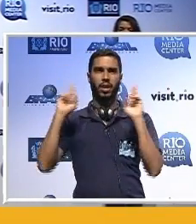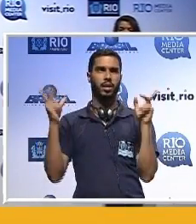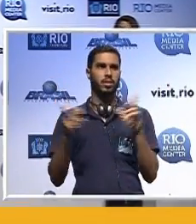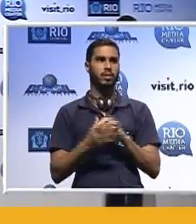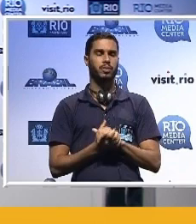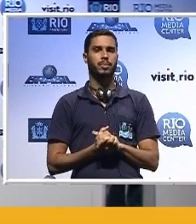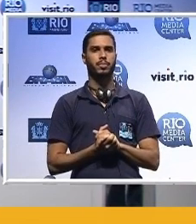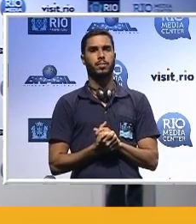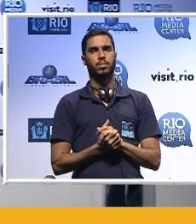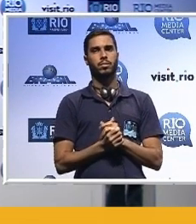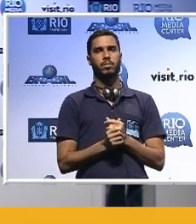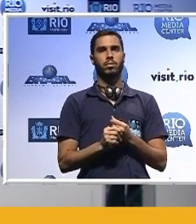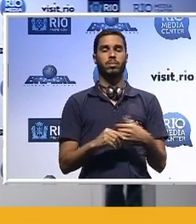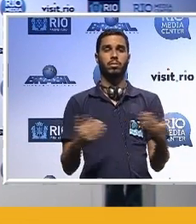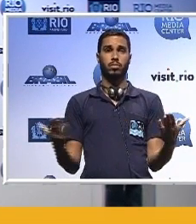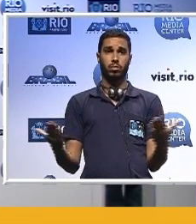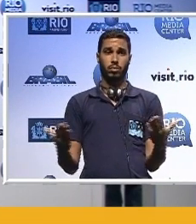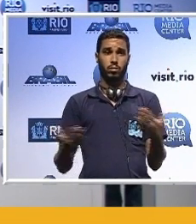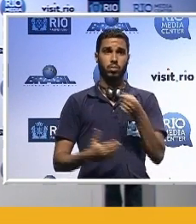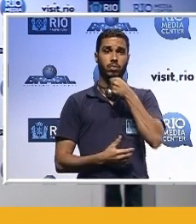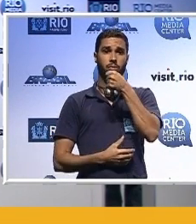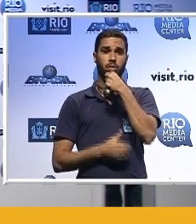da Voz do Brasil.